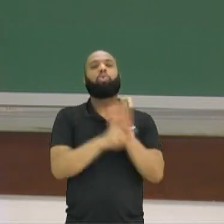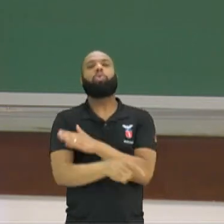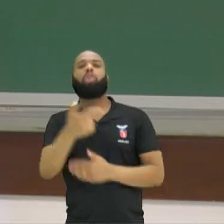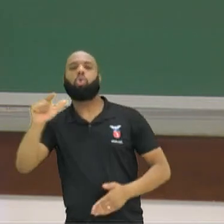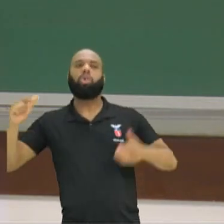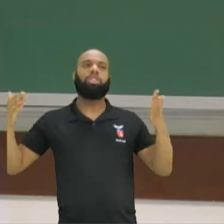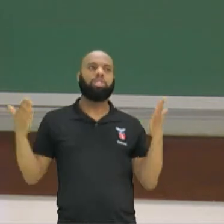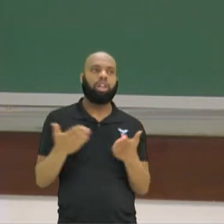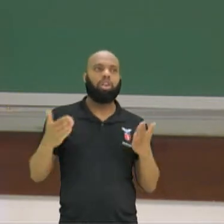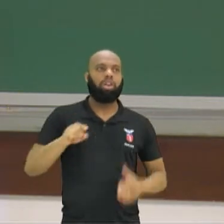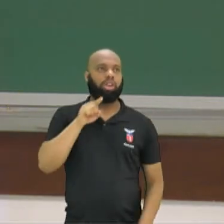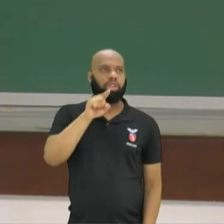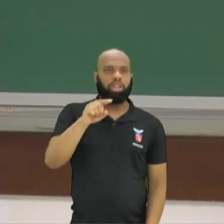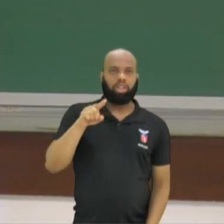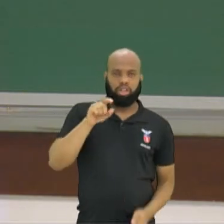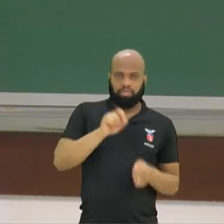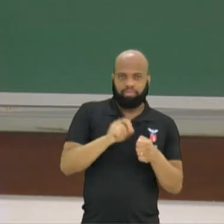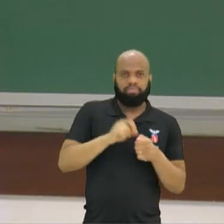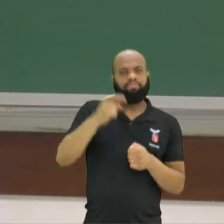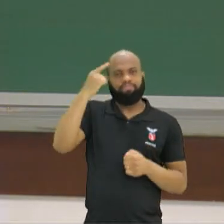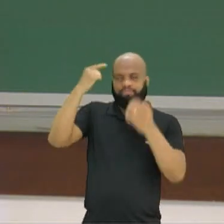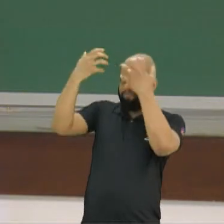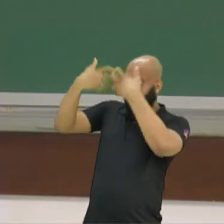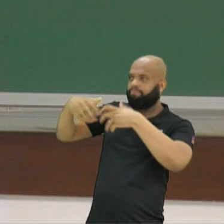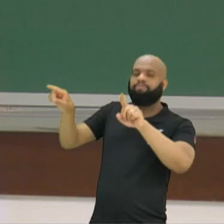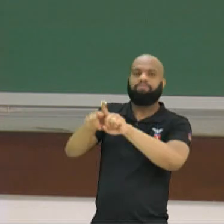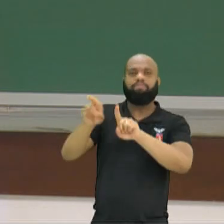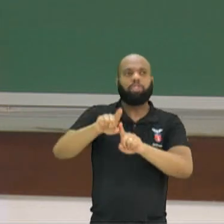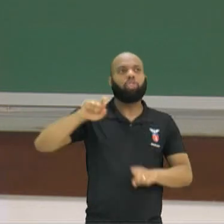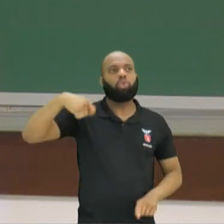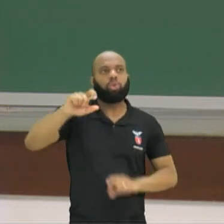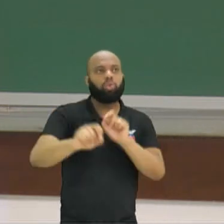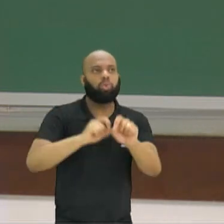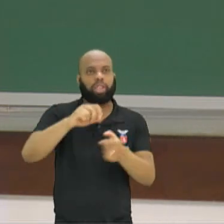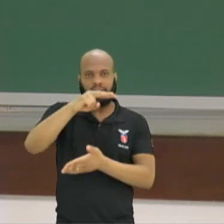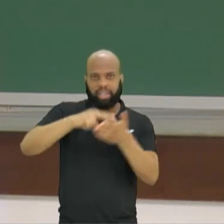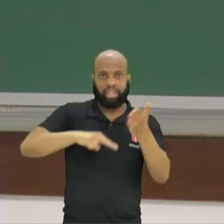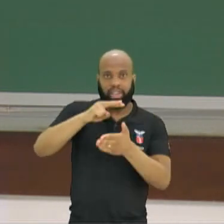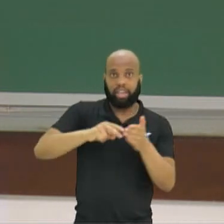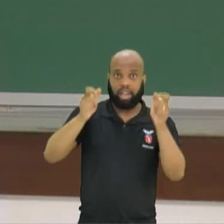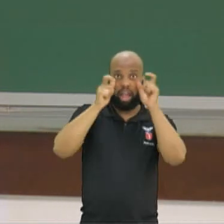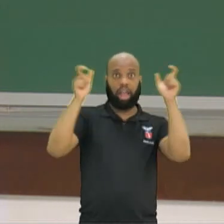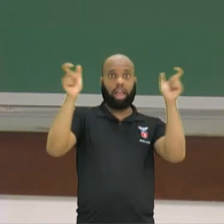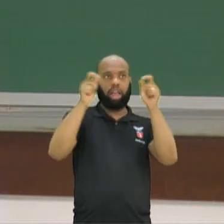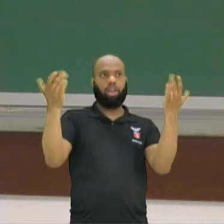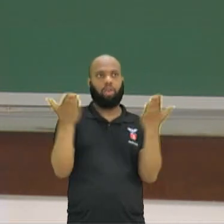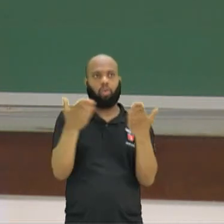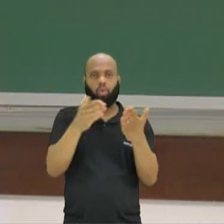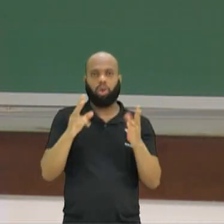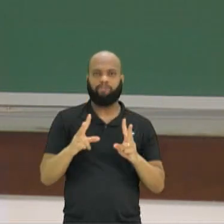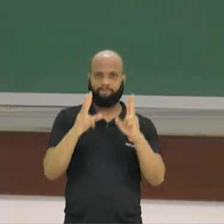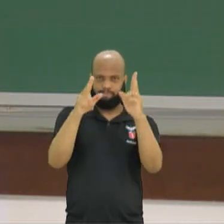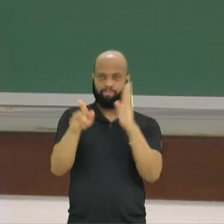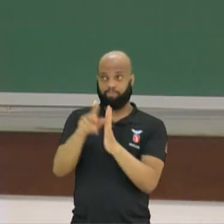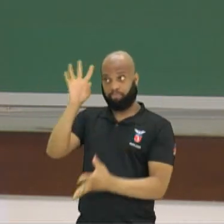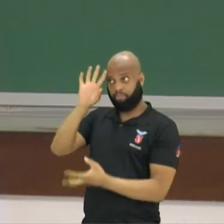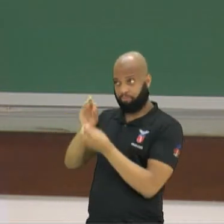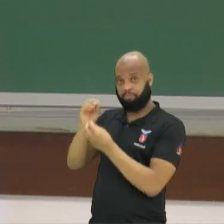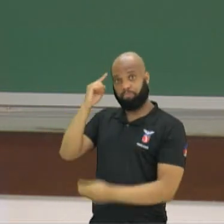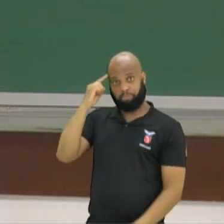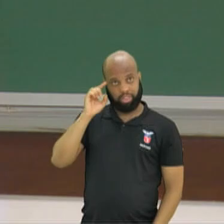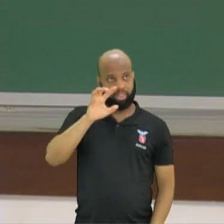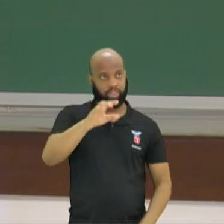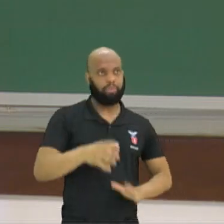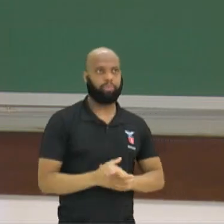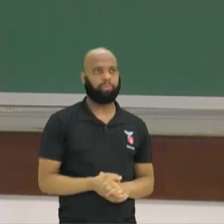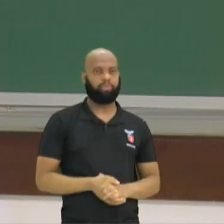para vocês agora, para vocês pensarem um pouquinho, leia atentamente a parte da conclusão, pensarem um pouquinho na conclusão